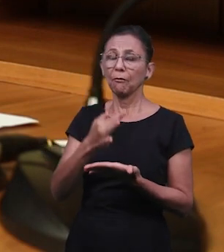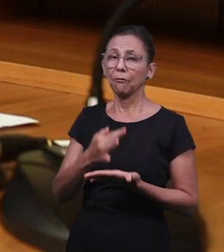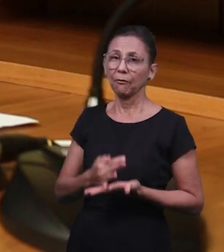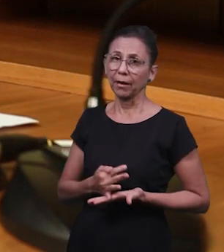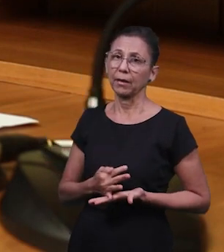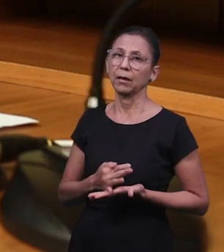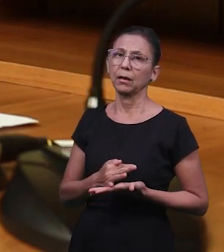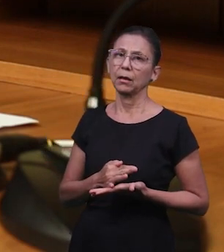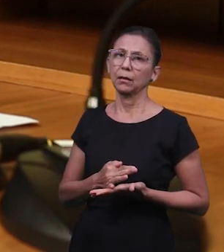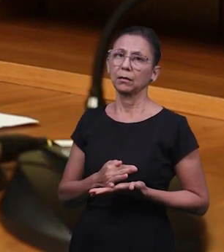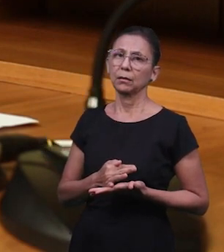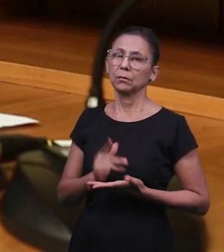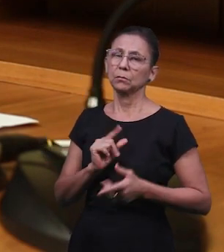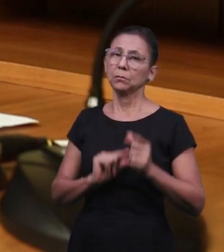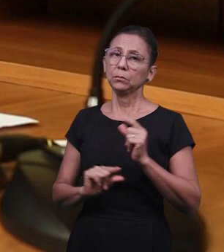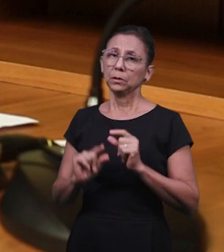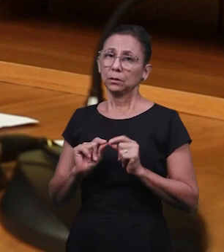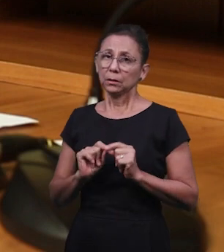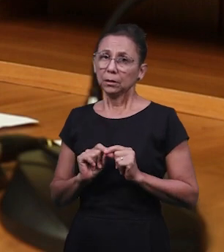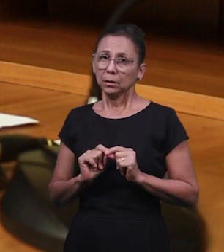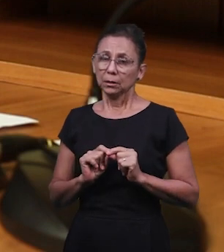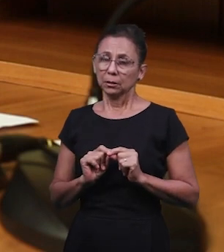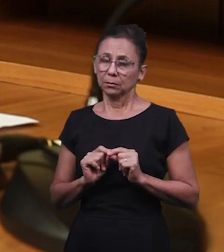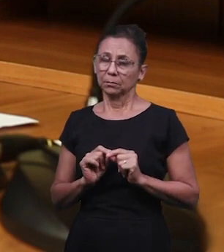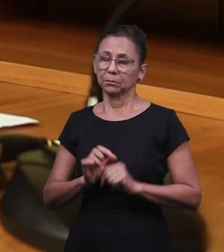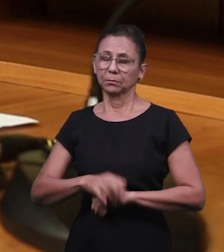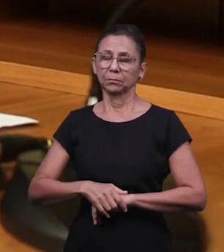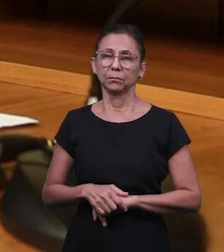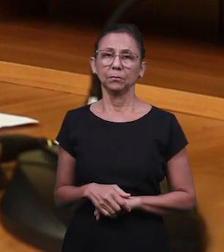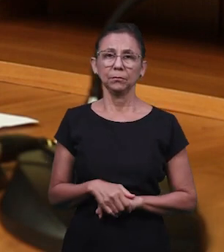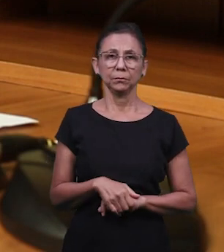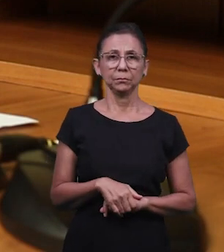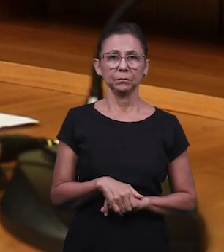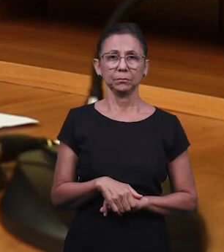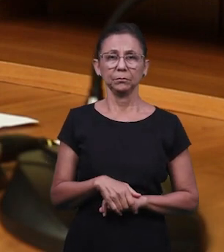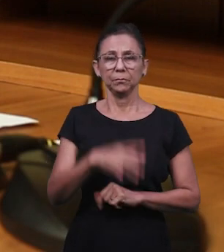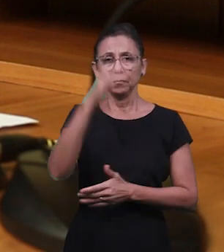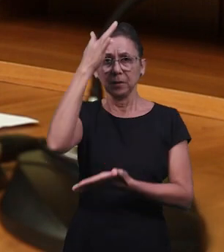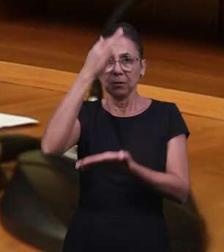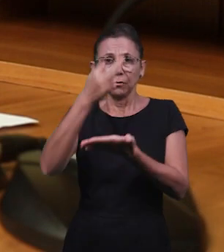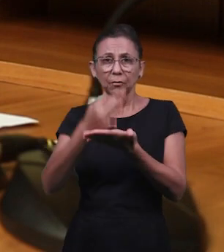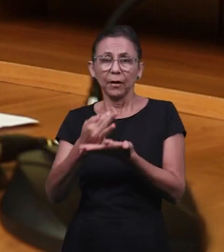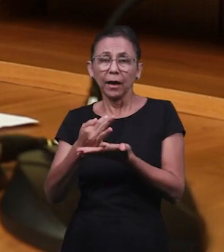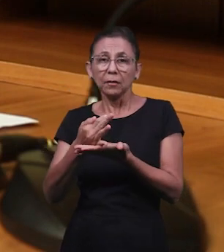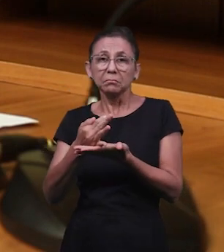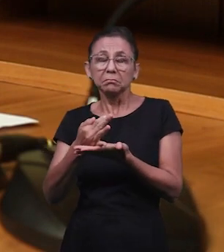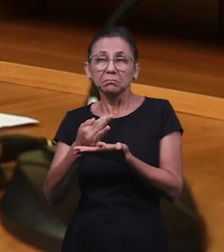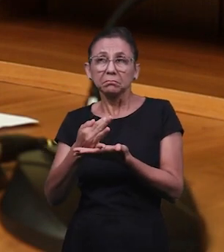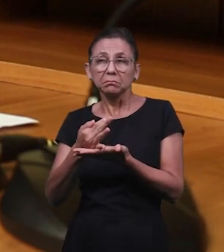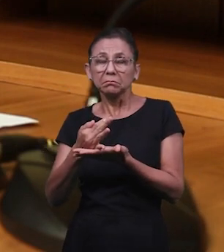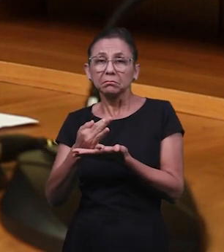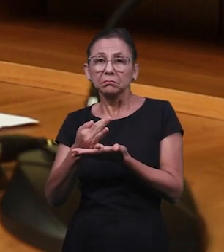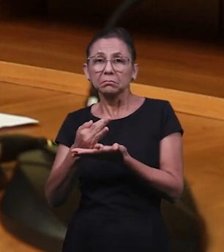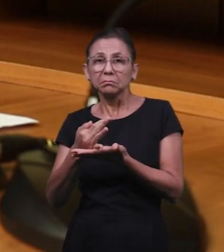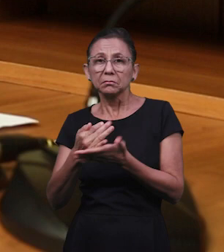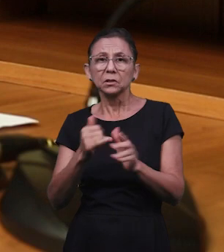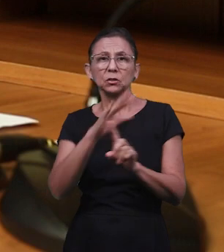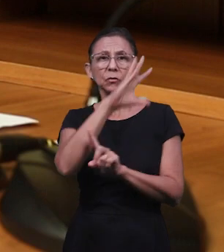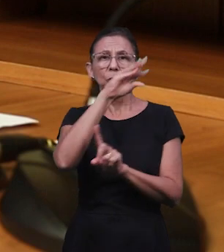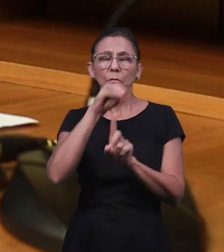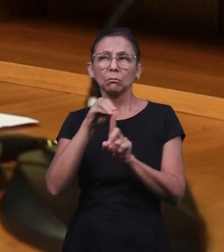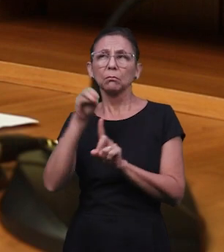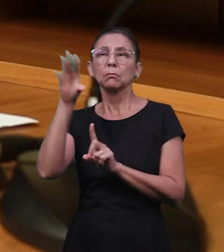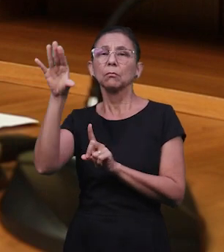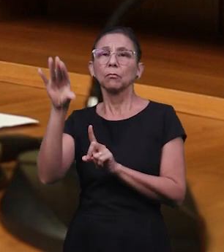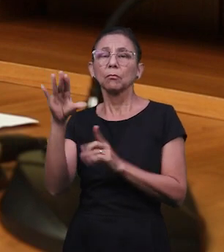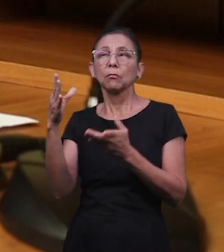alguma coisa que foi colocada diante de Deus e Deus nos aceitou. E isso a Bíblia aqui chama de fé. E está relacionado